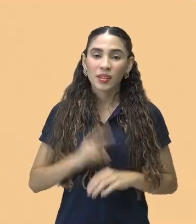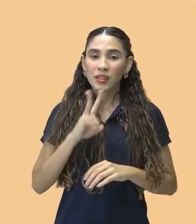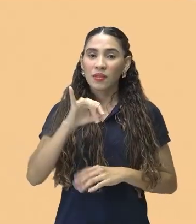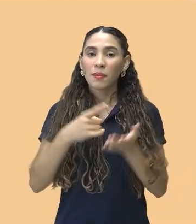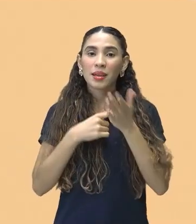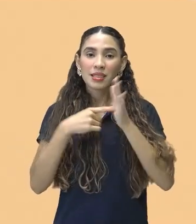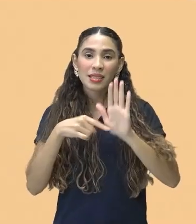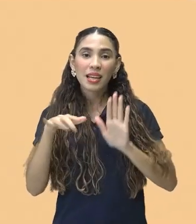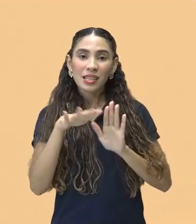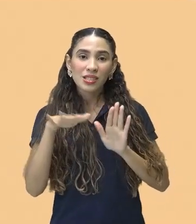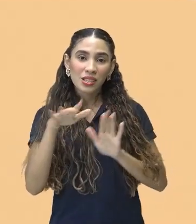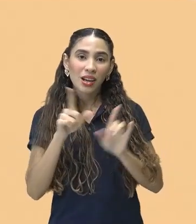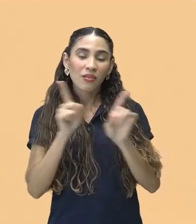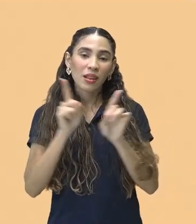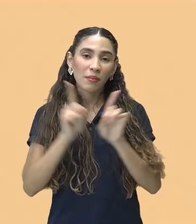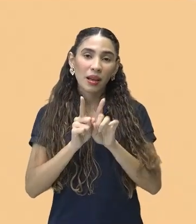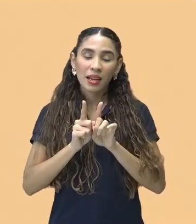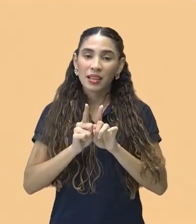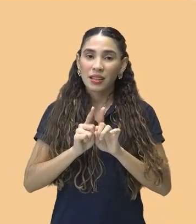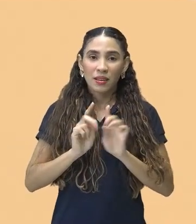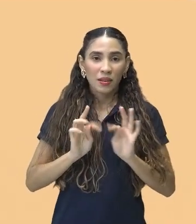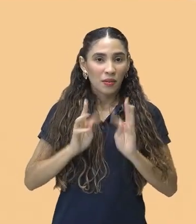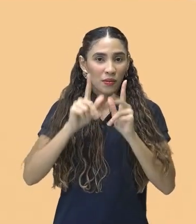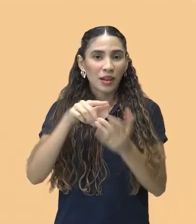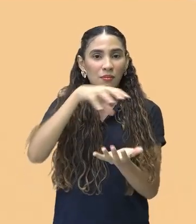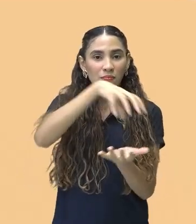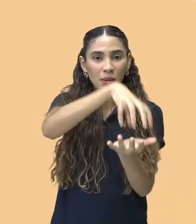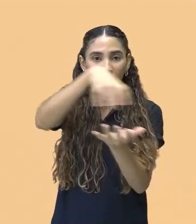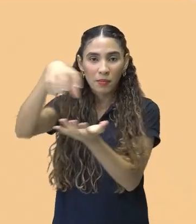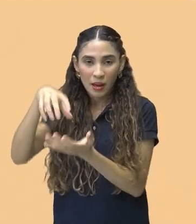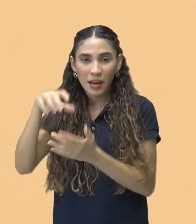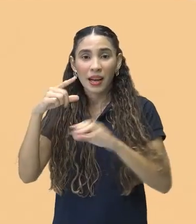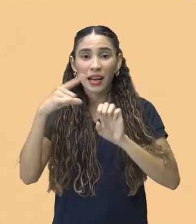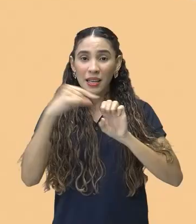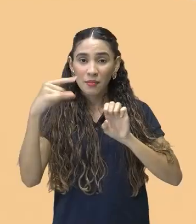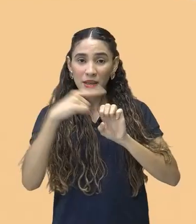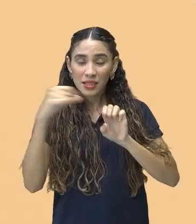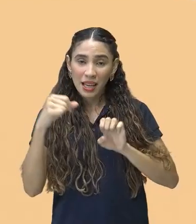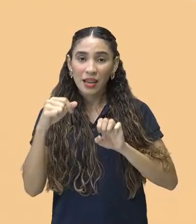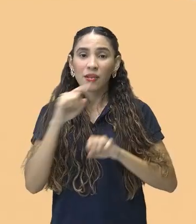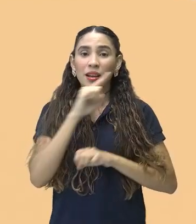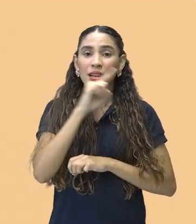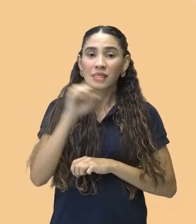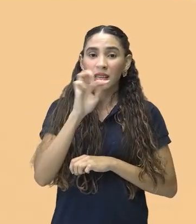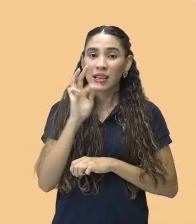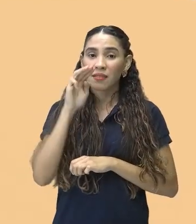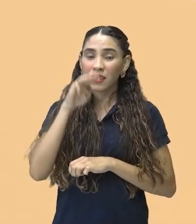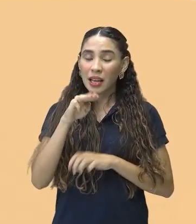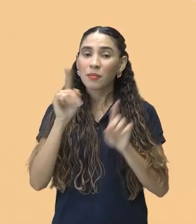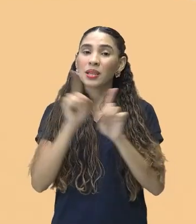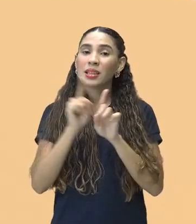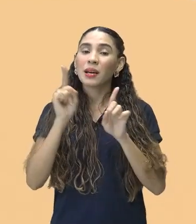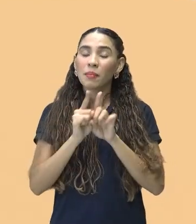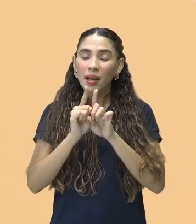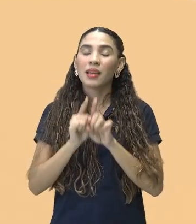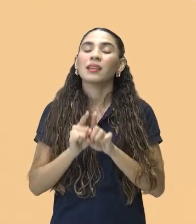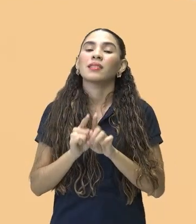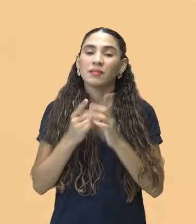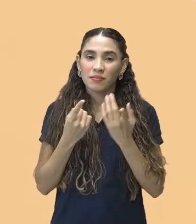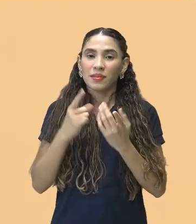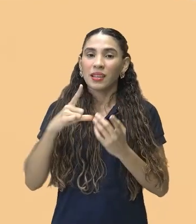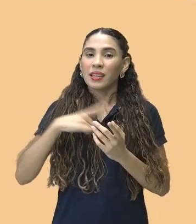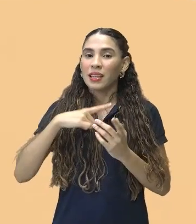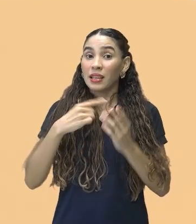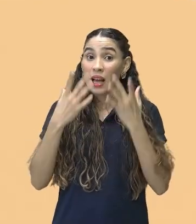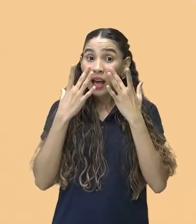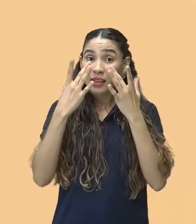traz à região e altos lucros para empresários, as zonas francas também, aí está o ponto